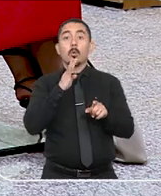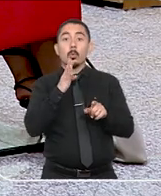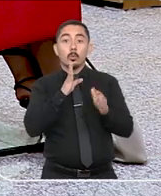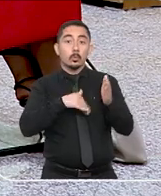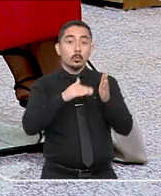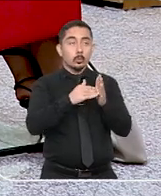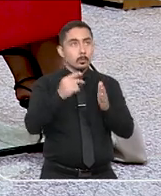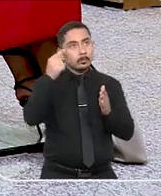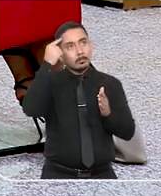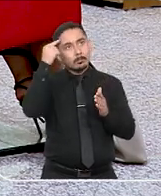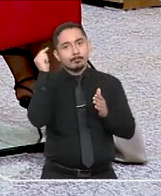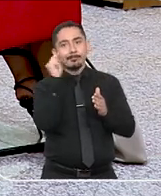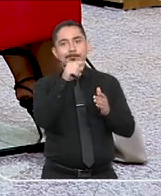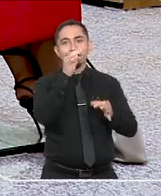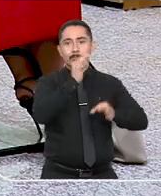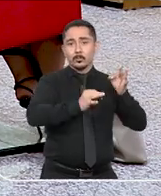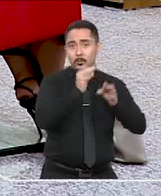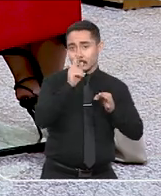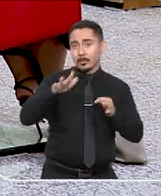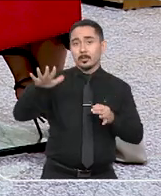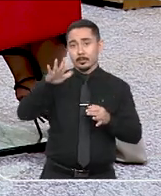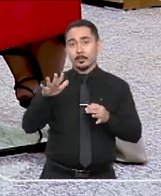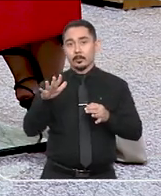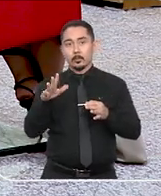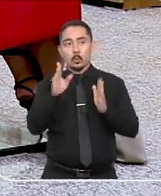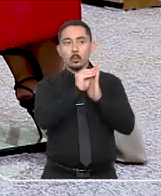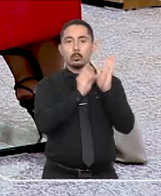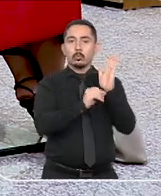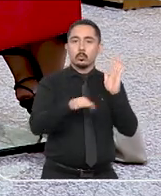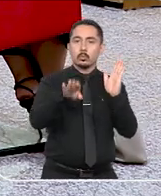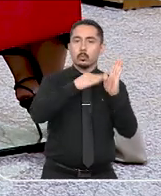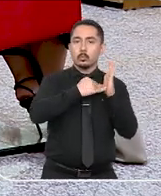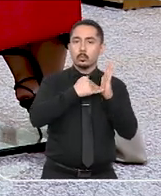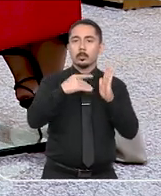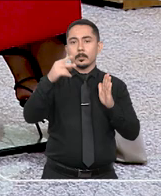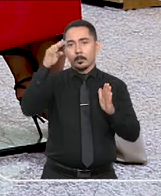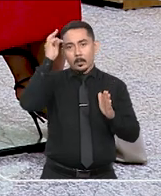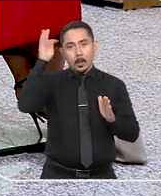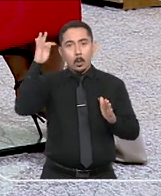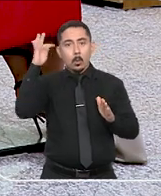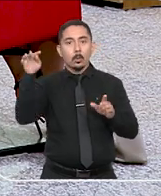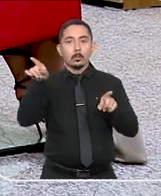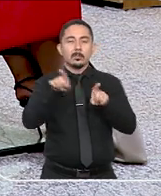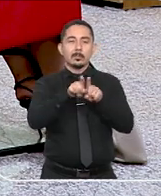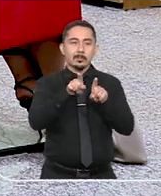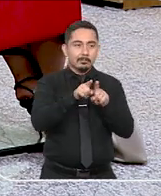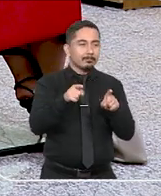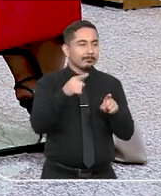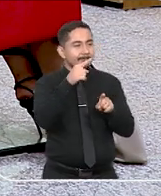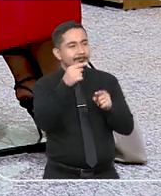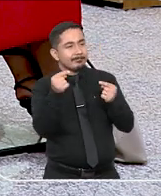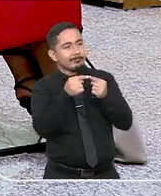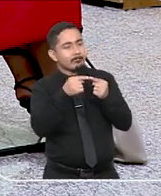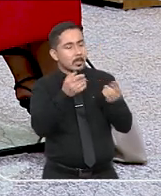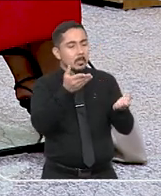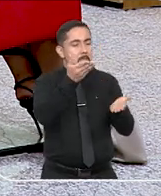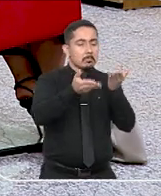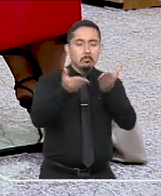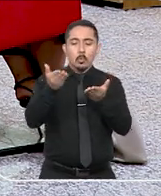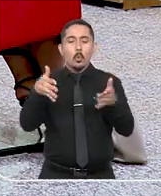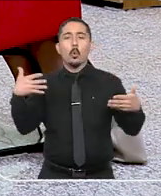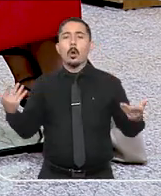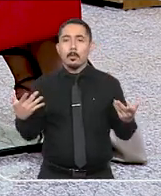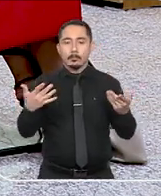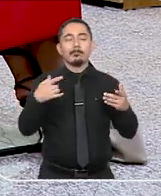a conscientização do exercício da magistratura nacional com conteúdos teóricos e práticos em diferentes níveis de atribuição